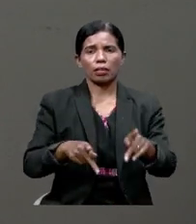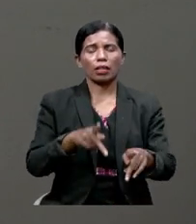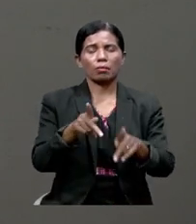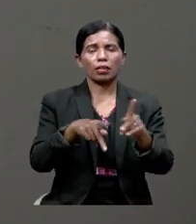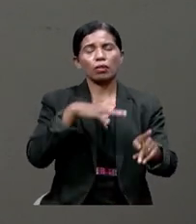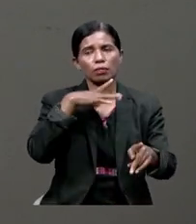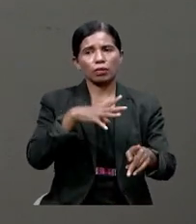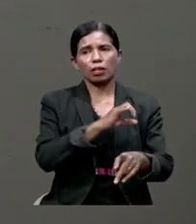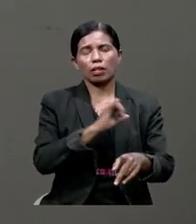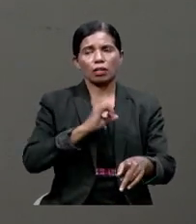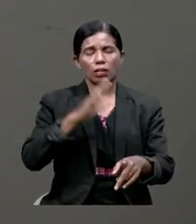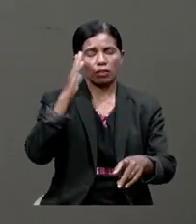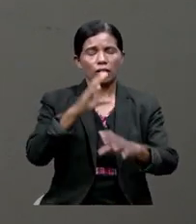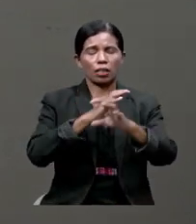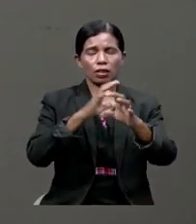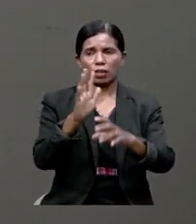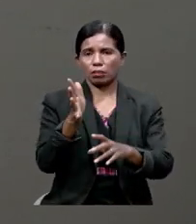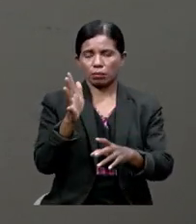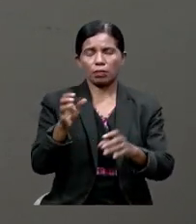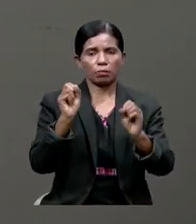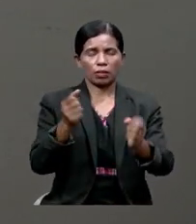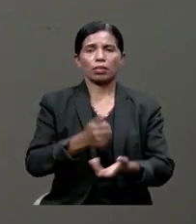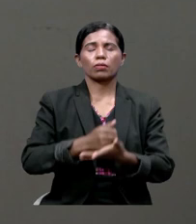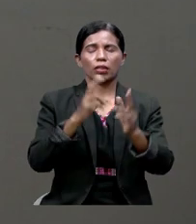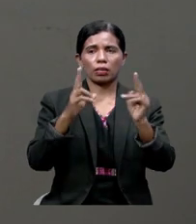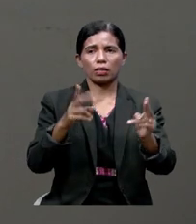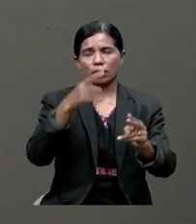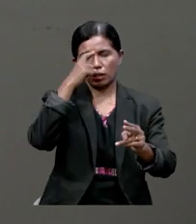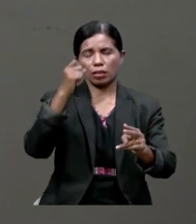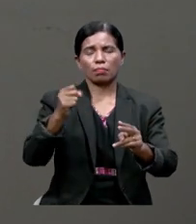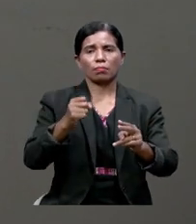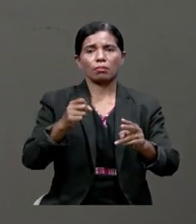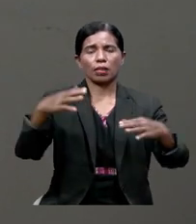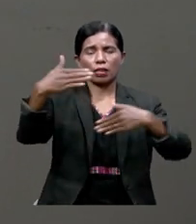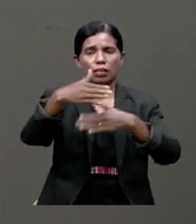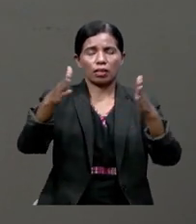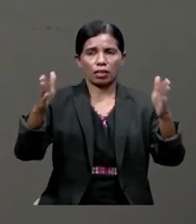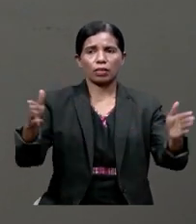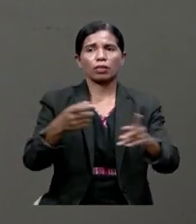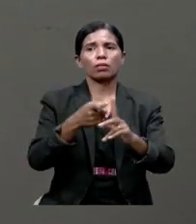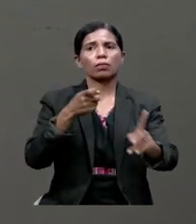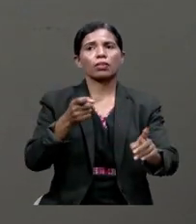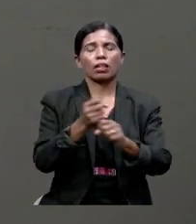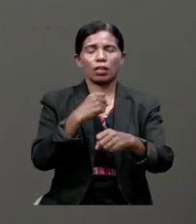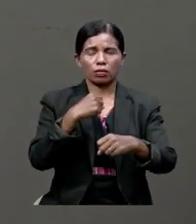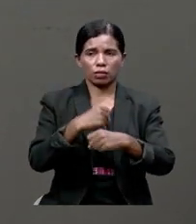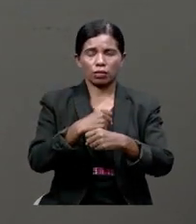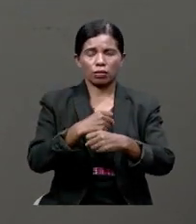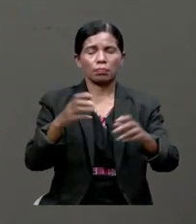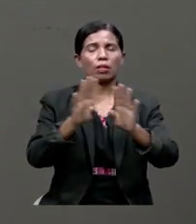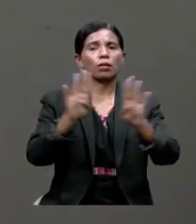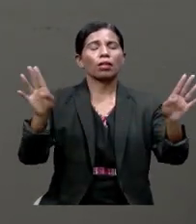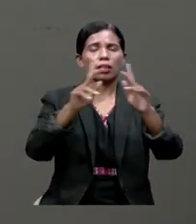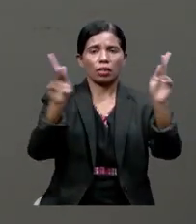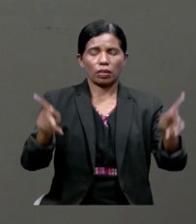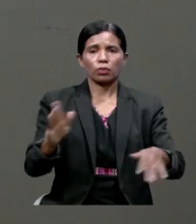hanu munisipi le hokamne tli manol ne berazol ne tambah kai sa bot bot sira ne produsu si itene maluk sira me loke loze sira ne